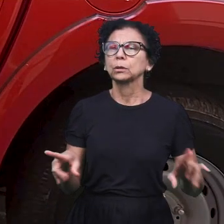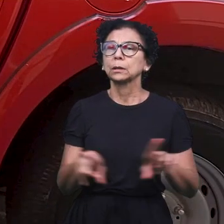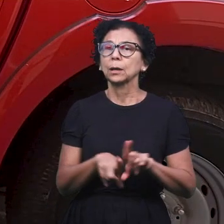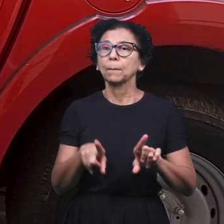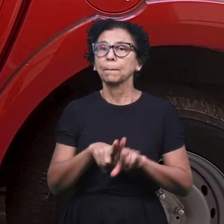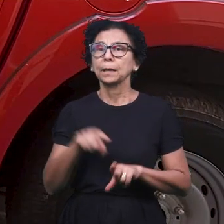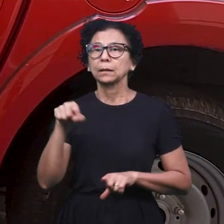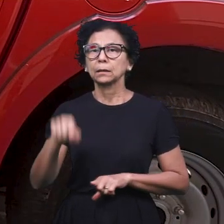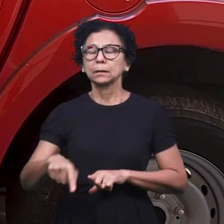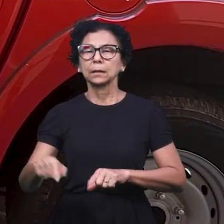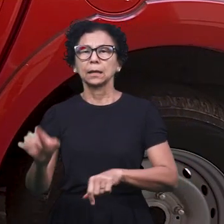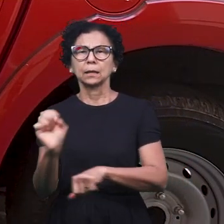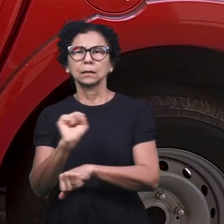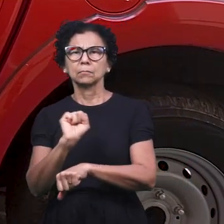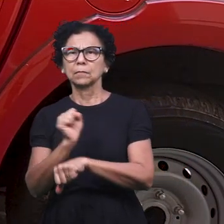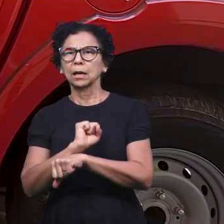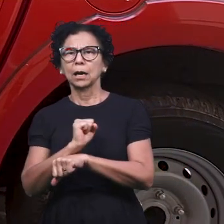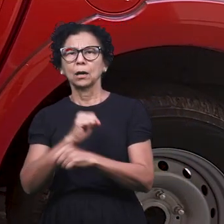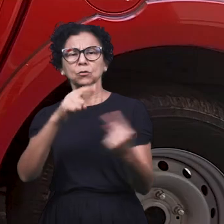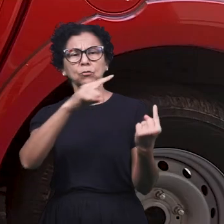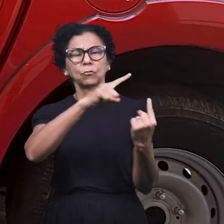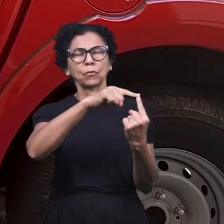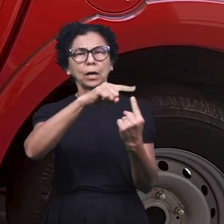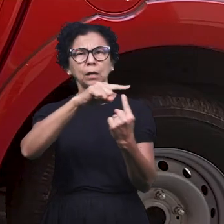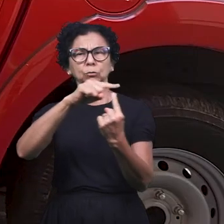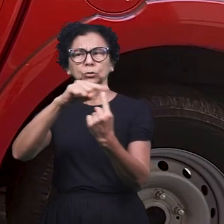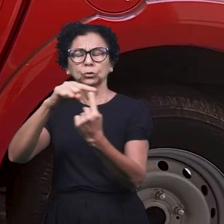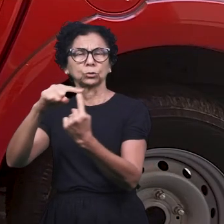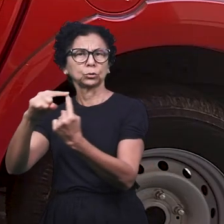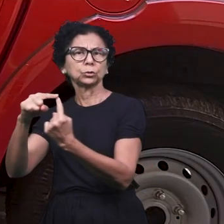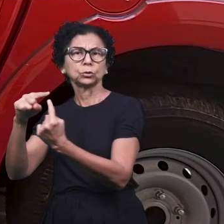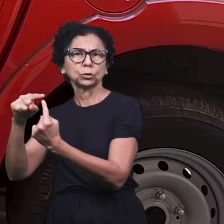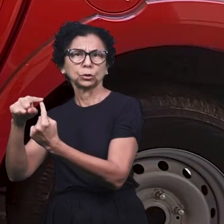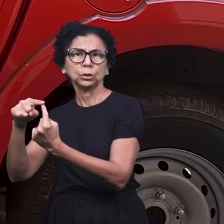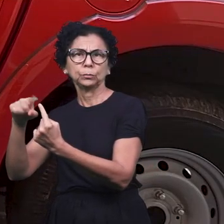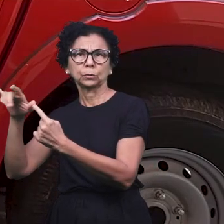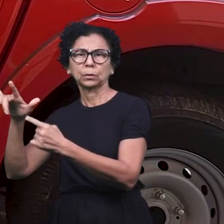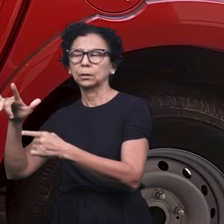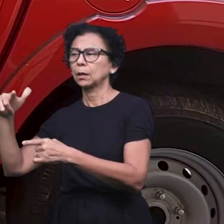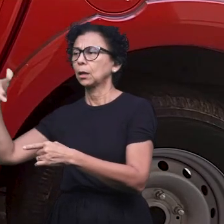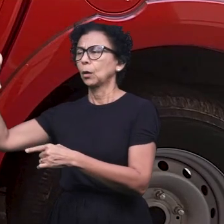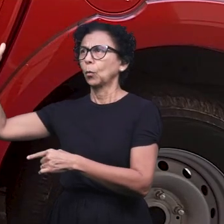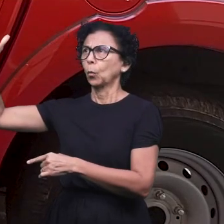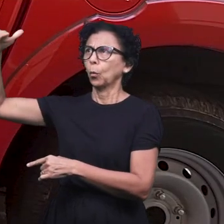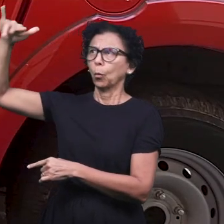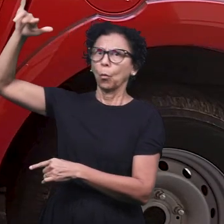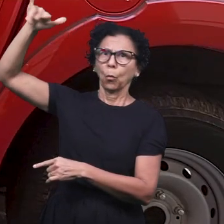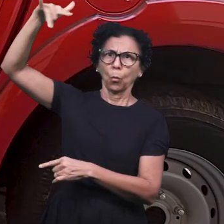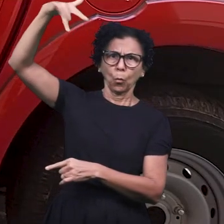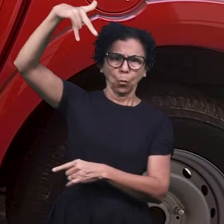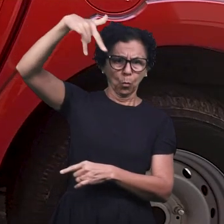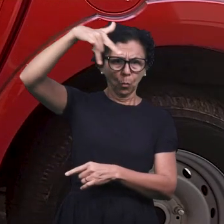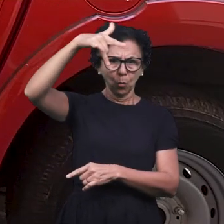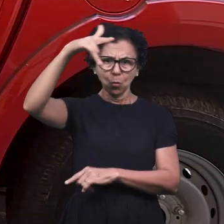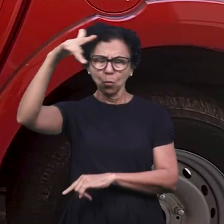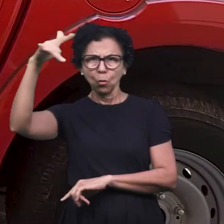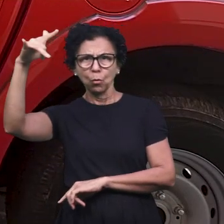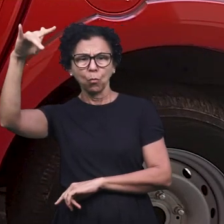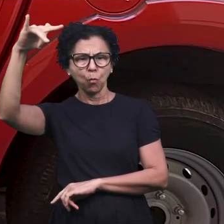tanto veículos, né, do tipo caminhonete, abafadores, bombas costais, drones, caminhões com